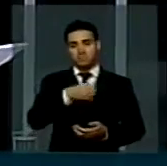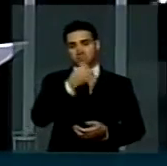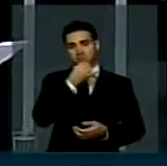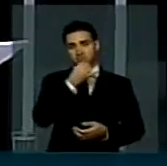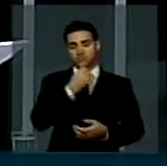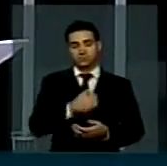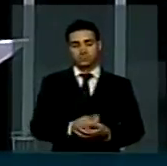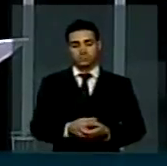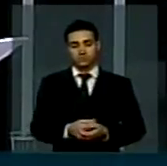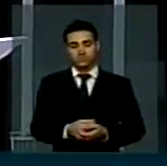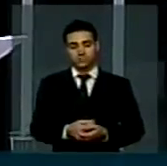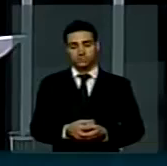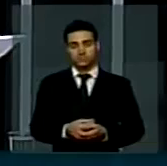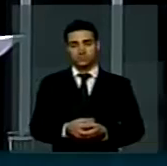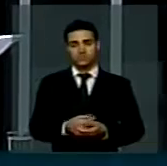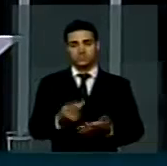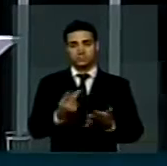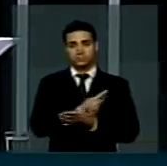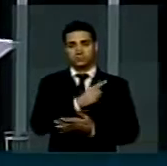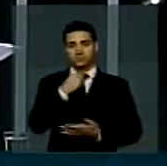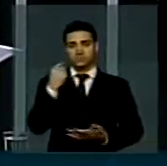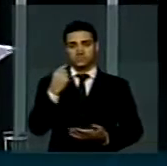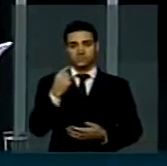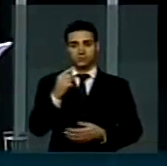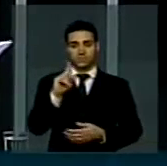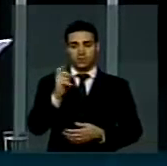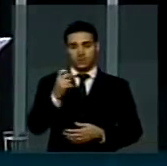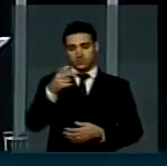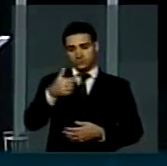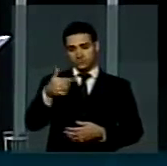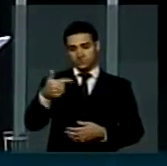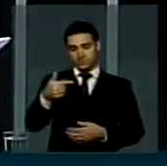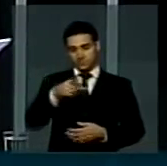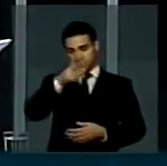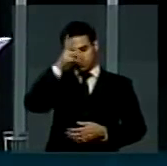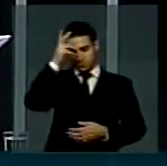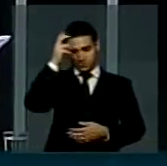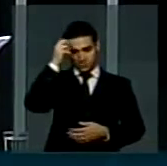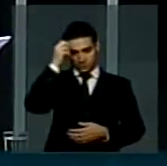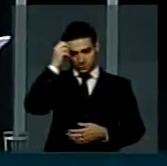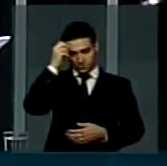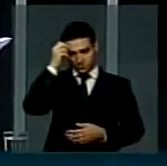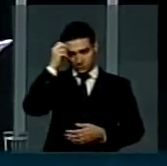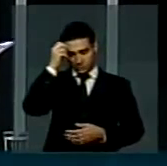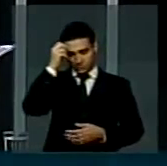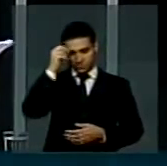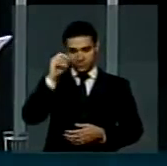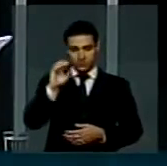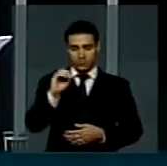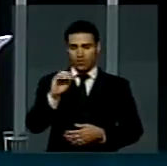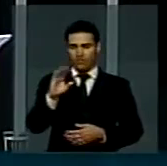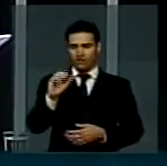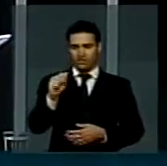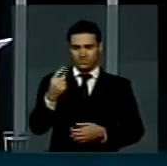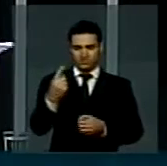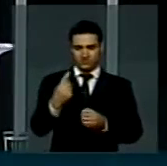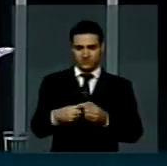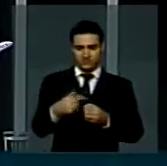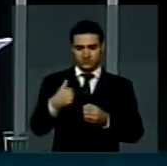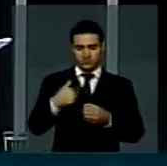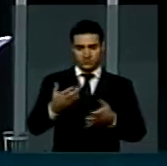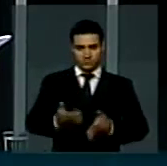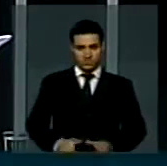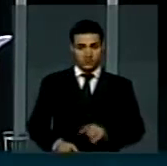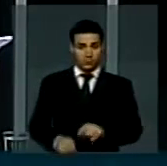entristecido pelo falecimento do ex-vice-prefeito de Tejuçuoca, terra onde meu pai nasceu, Francisco Teixeira